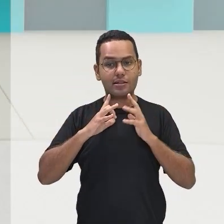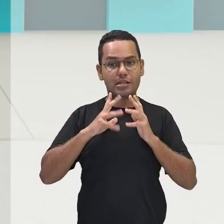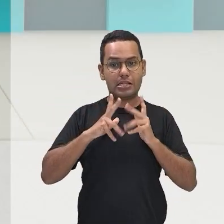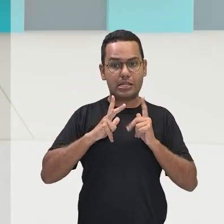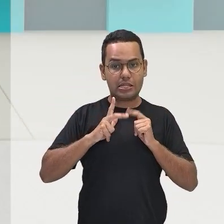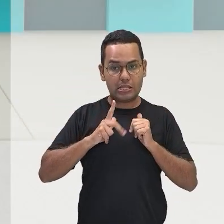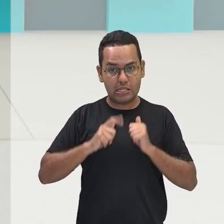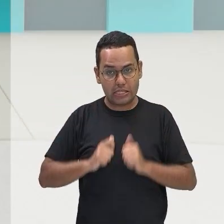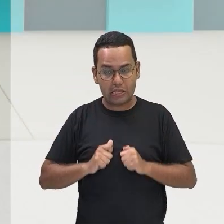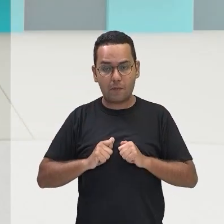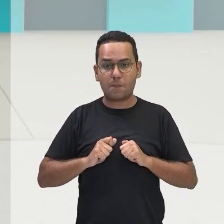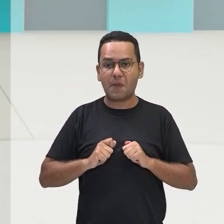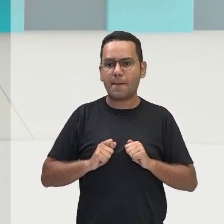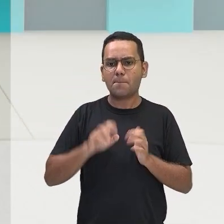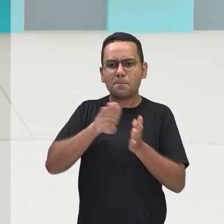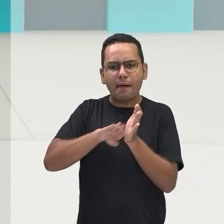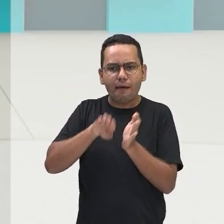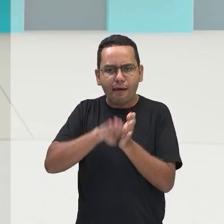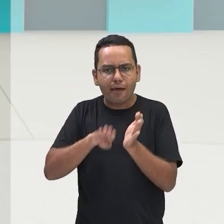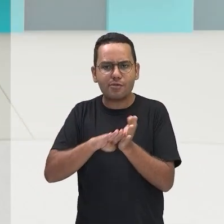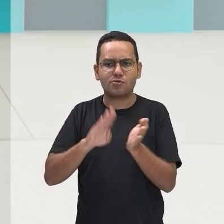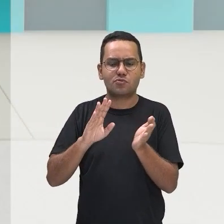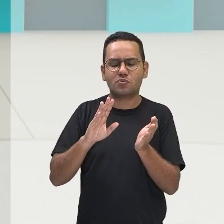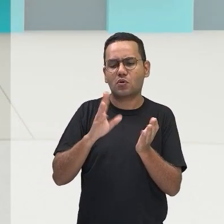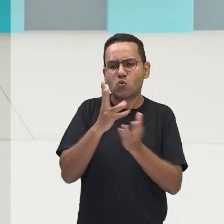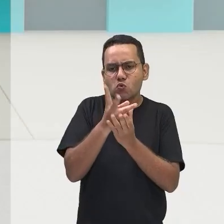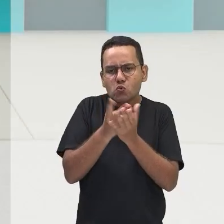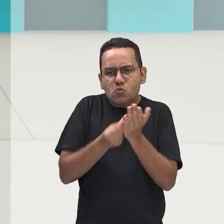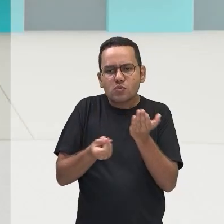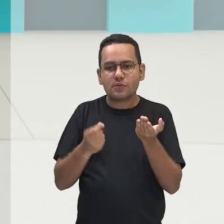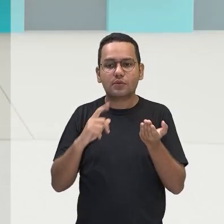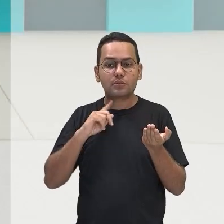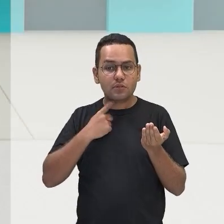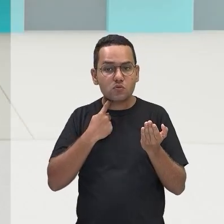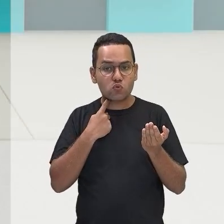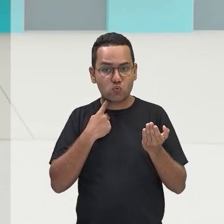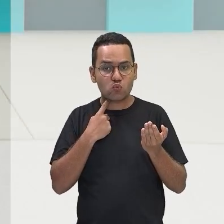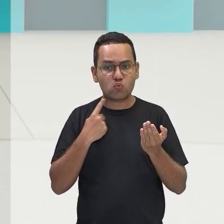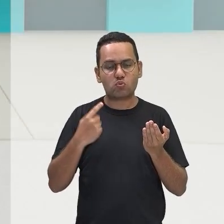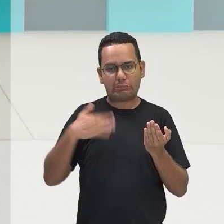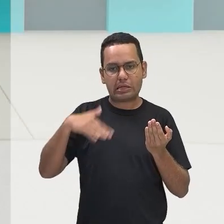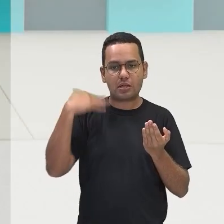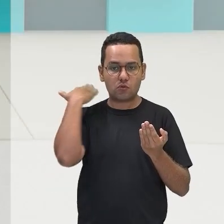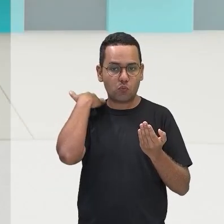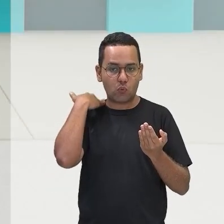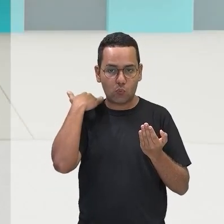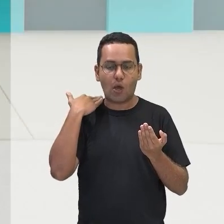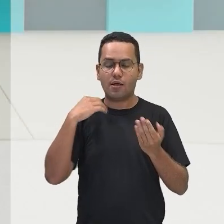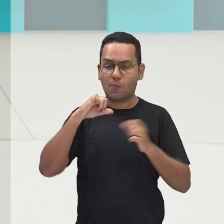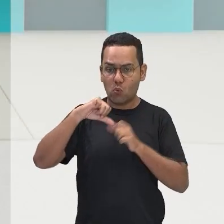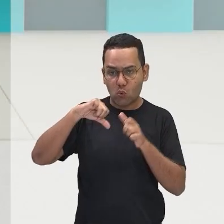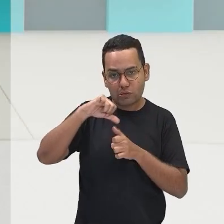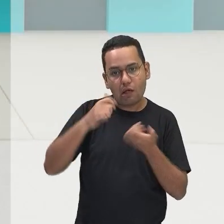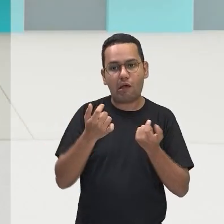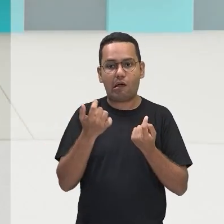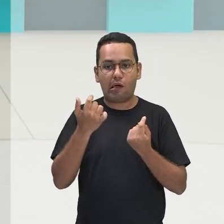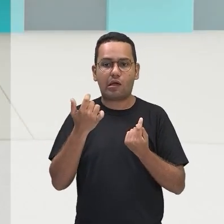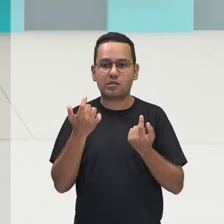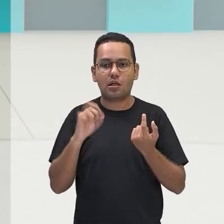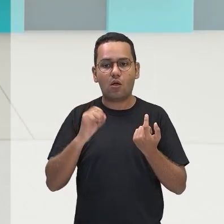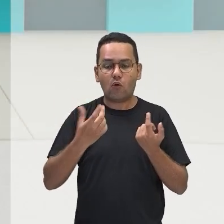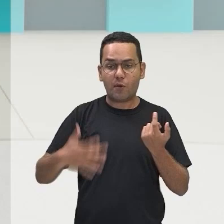de filtragem nos seus pulmões, faz a troca gasosa, né, ou na parte renal também